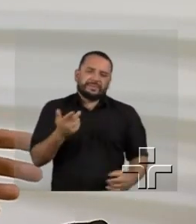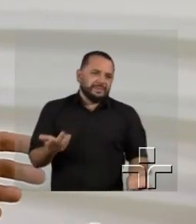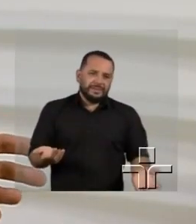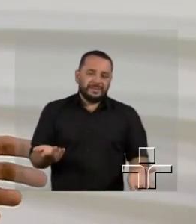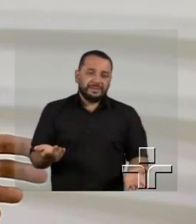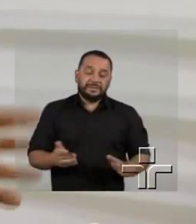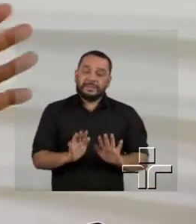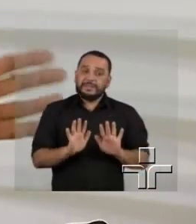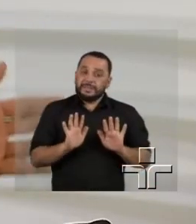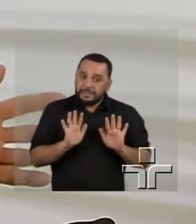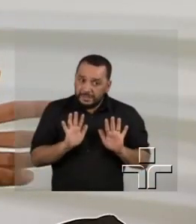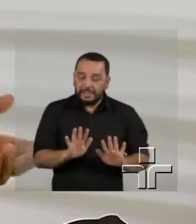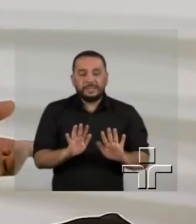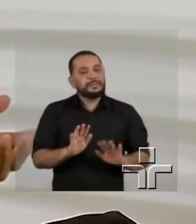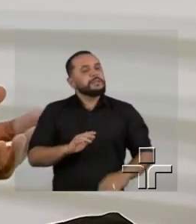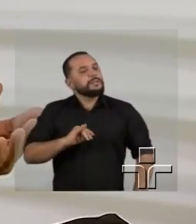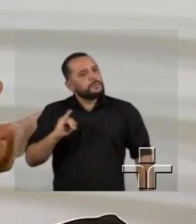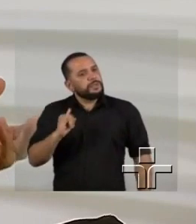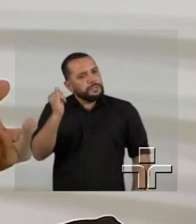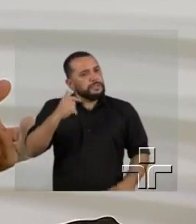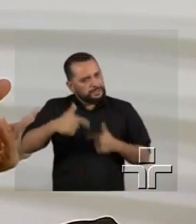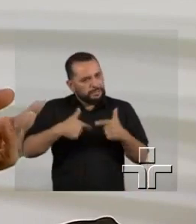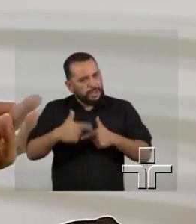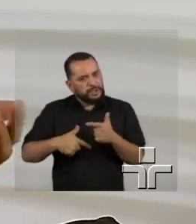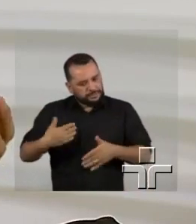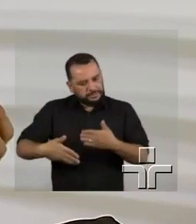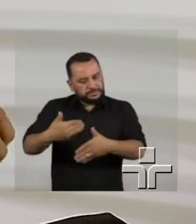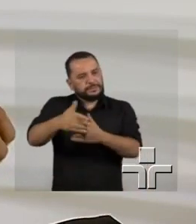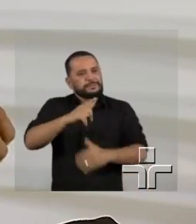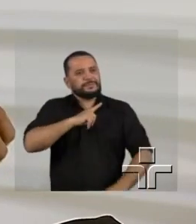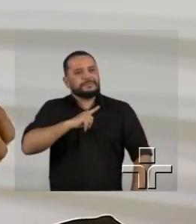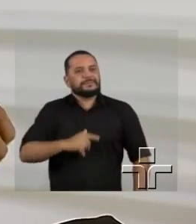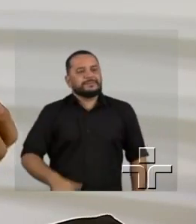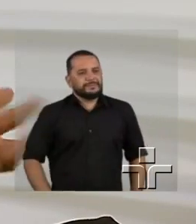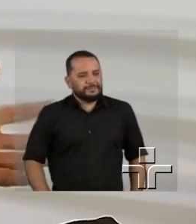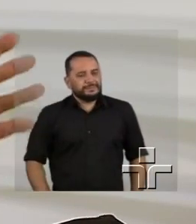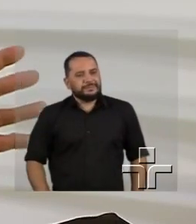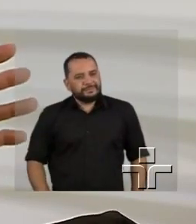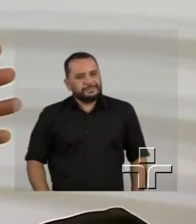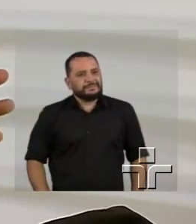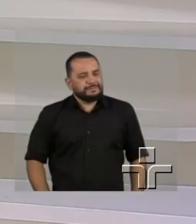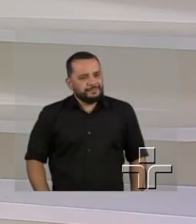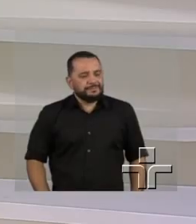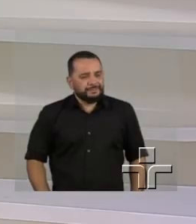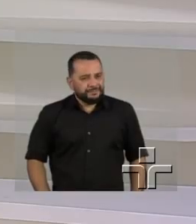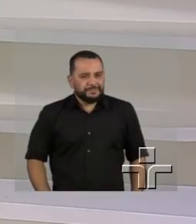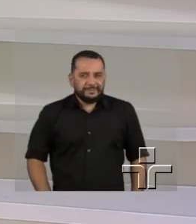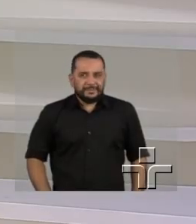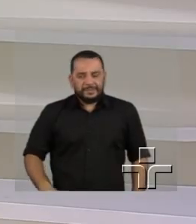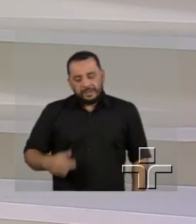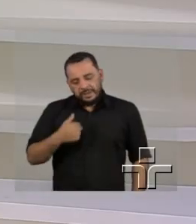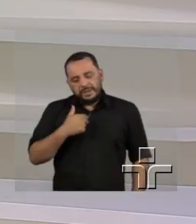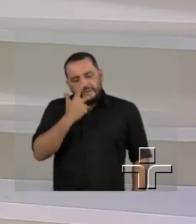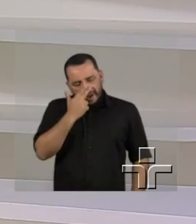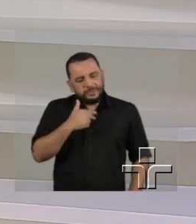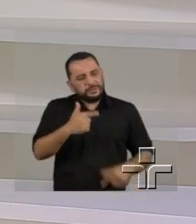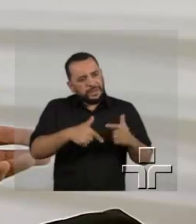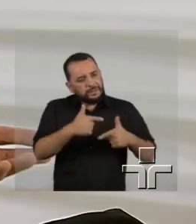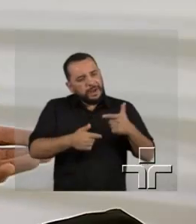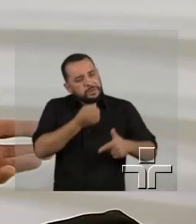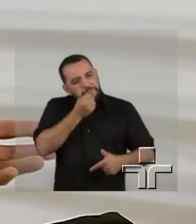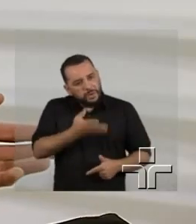O governo... Alguma vez o presidente ajudou o senhor pessoalmente, em algum momento, dentro de em